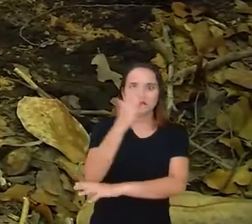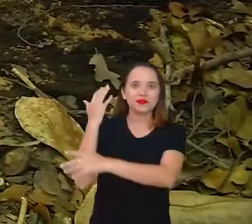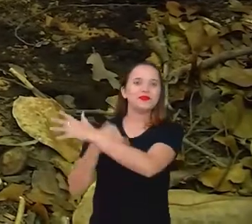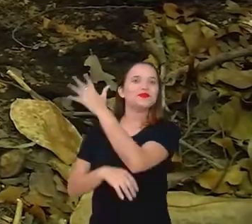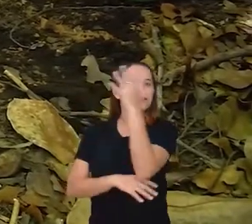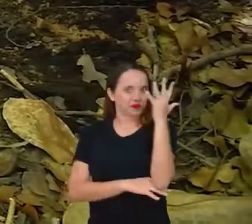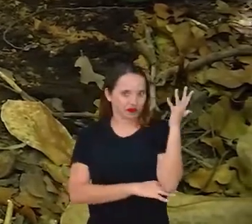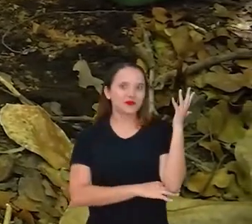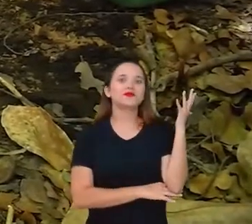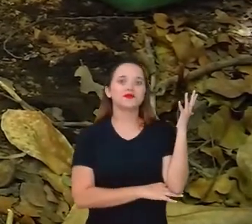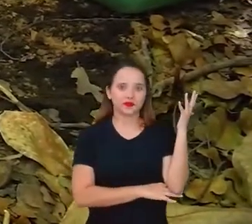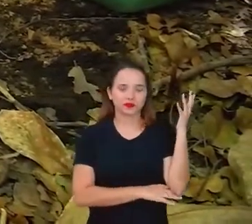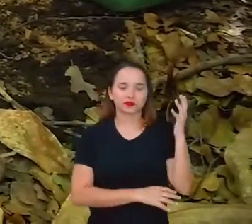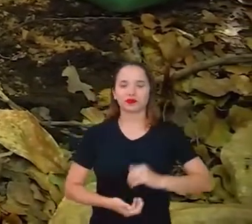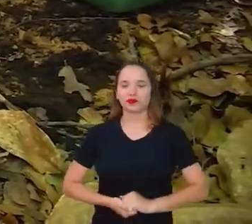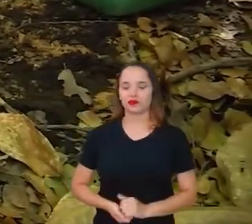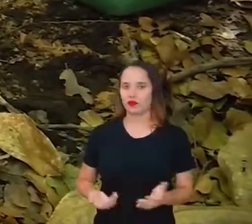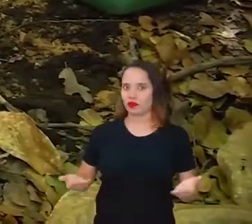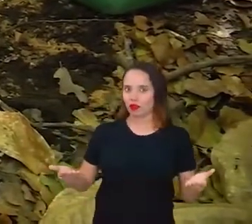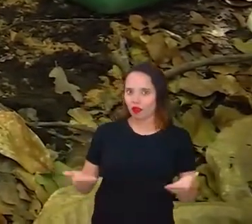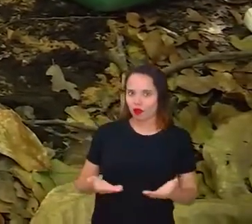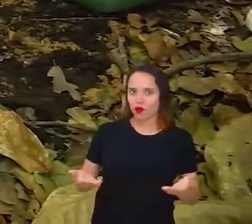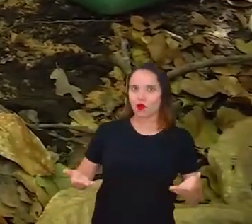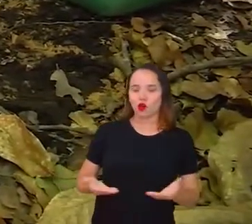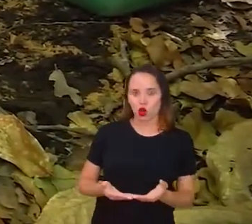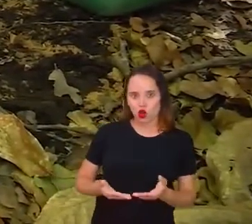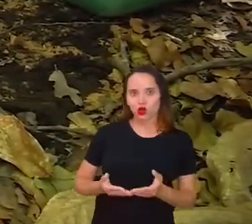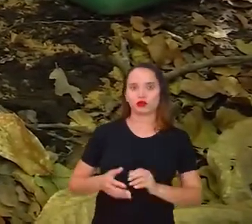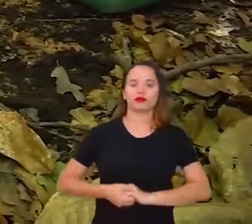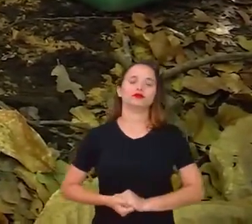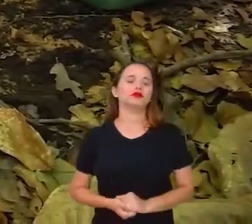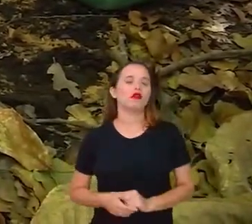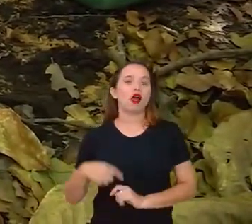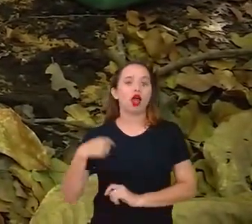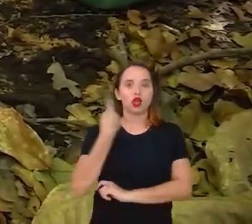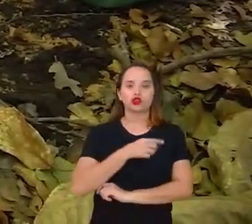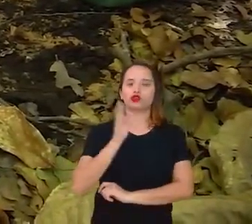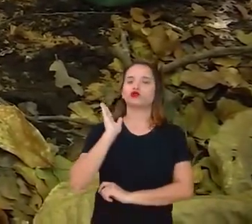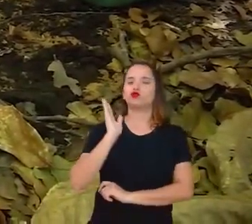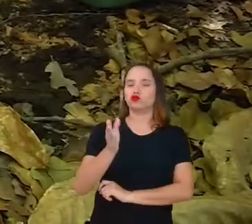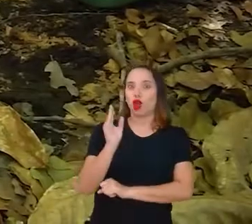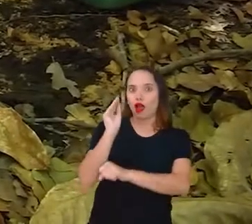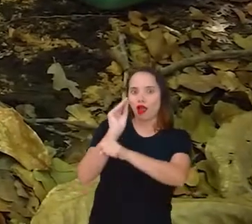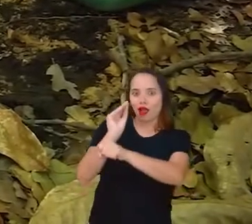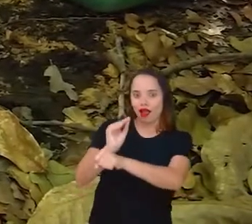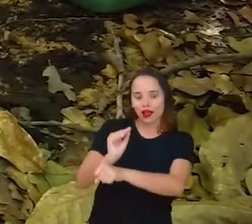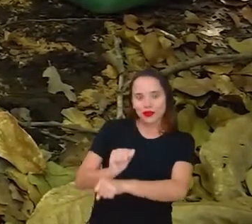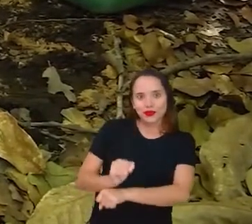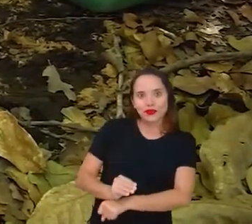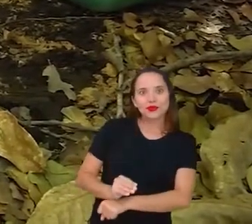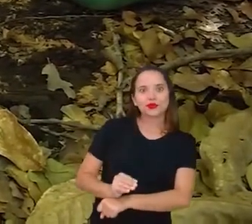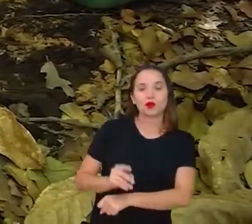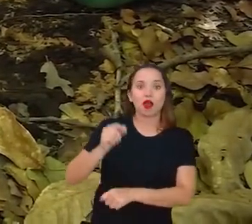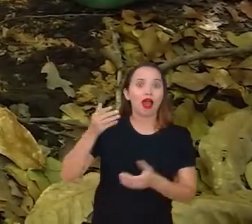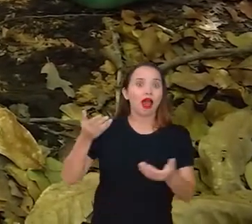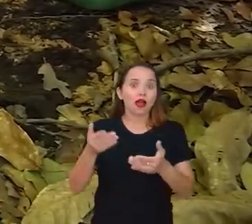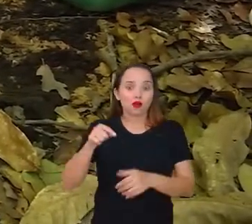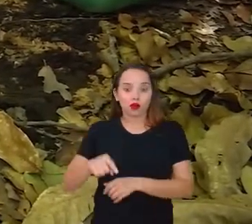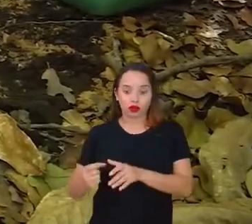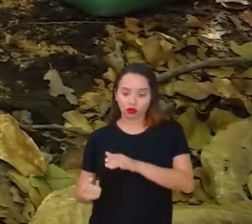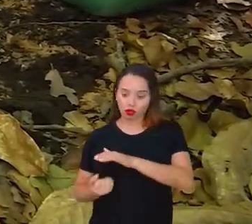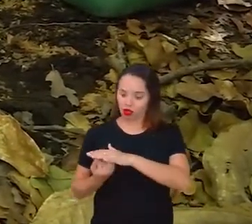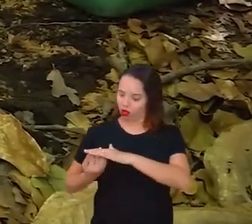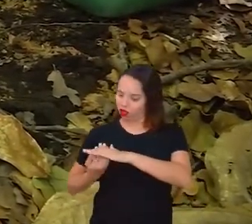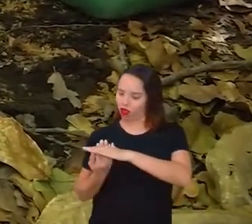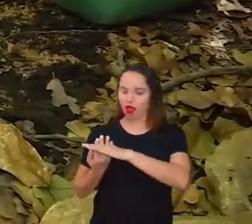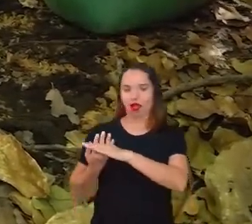natureza. Agora, depois que a gente tem todo esse cuidado, essa planta vai fazer